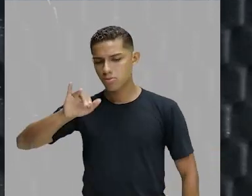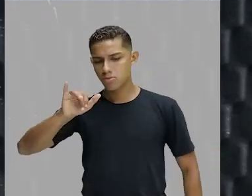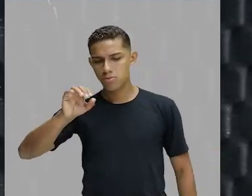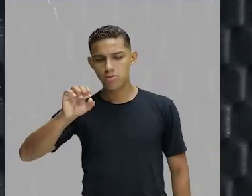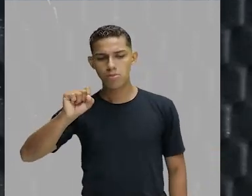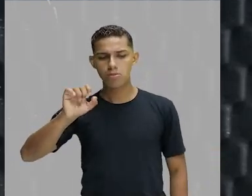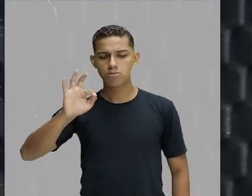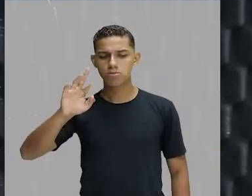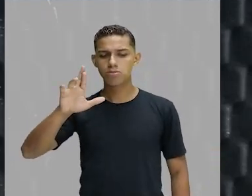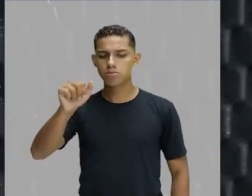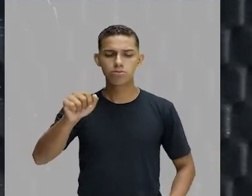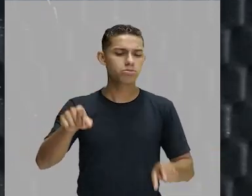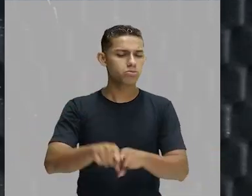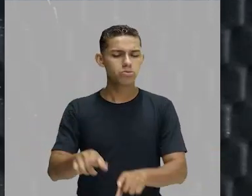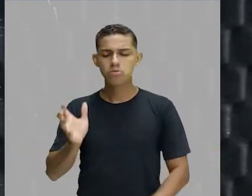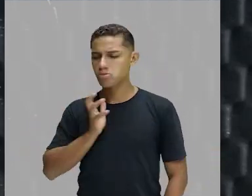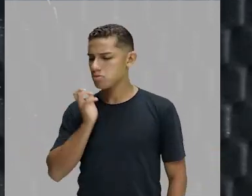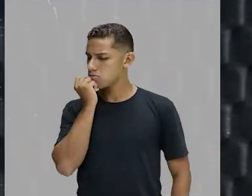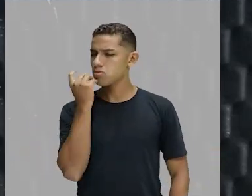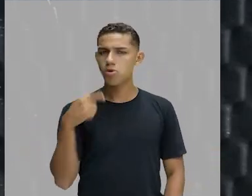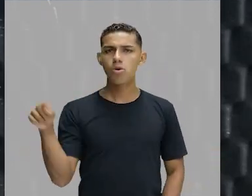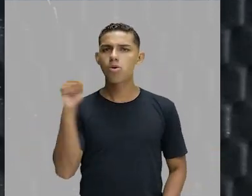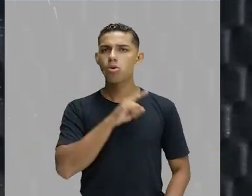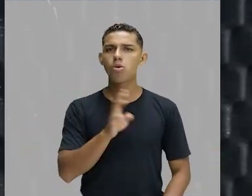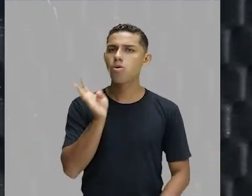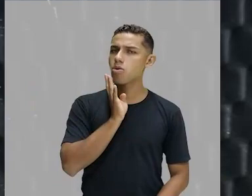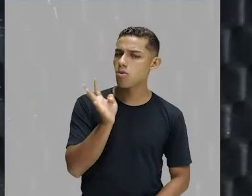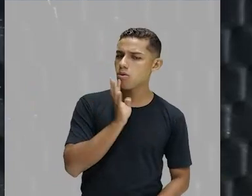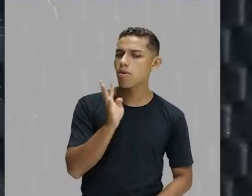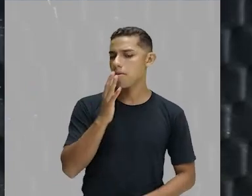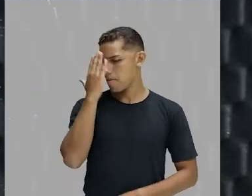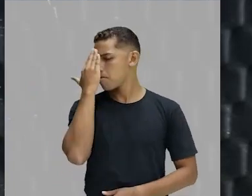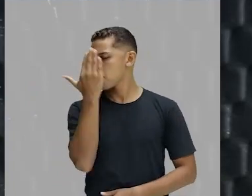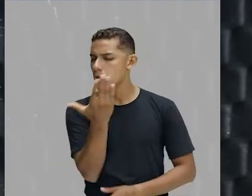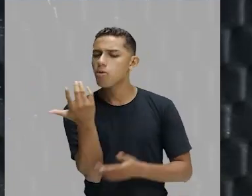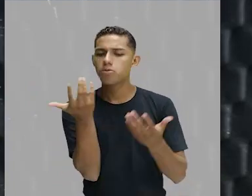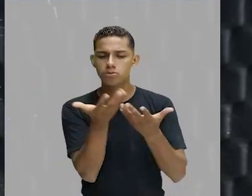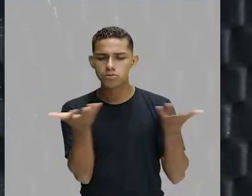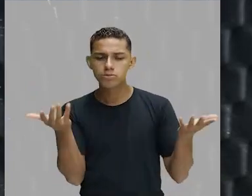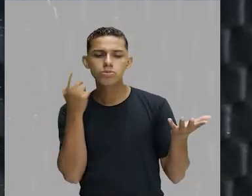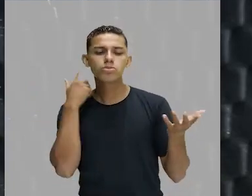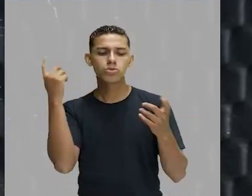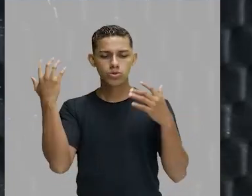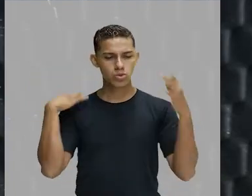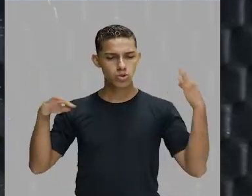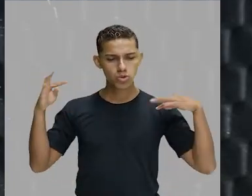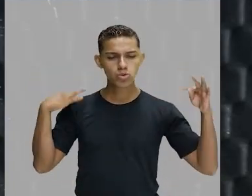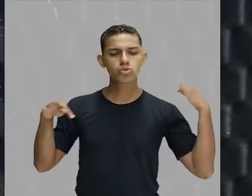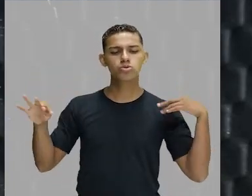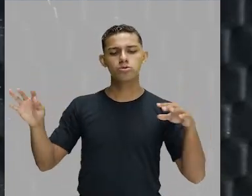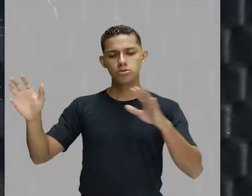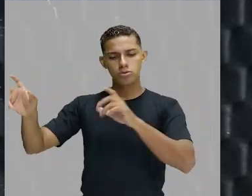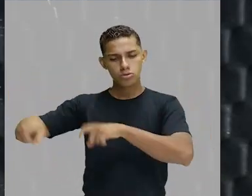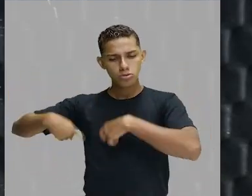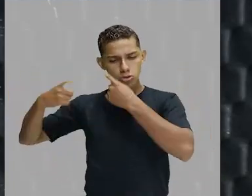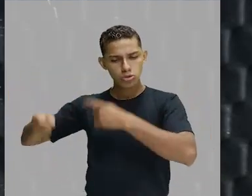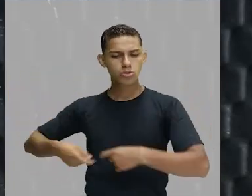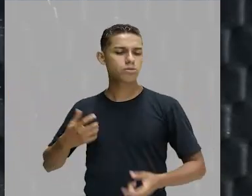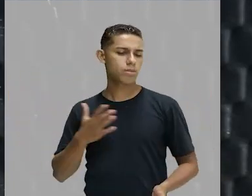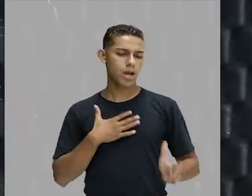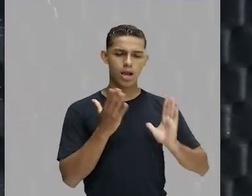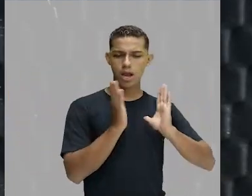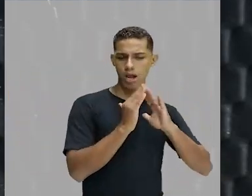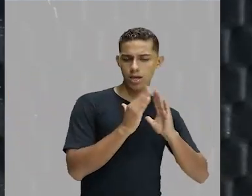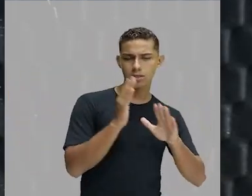rica. E isso é muito bom de você conhecer, é muito gratificante. O turismo fica uma coisa mais agradável, mais caseira. Tem muita gente